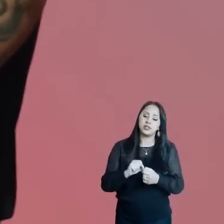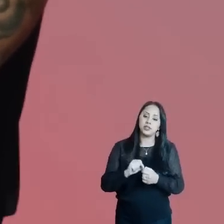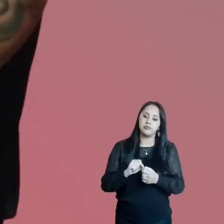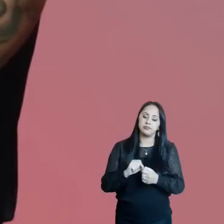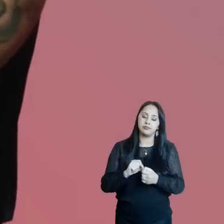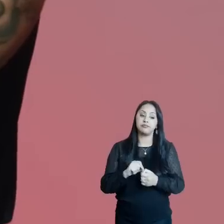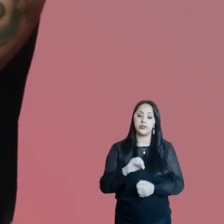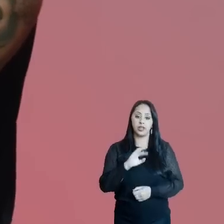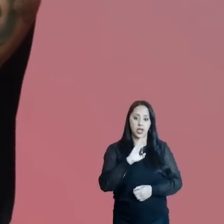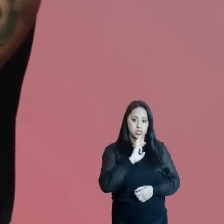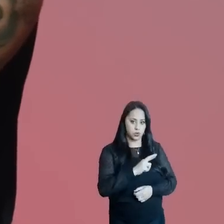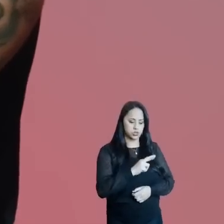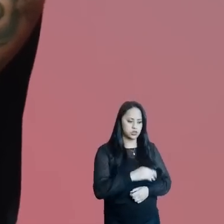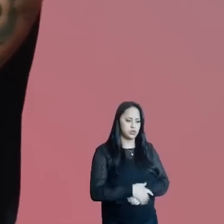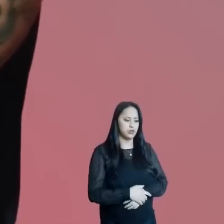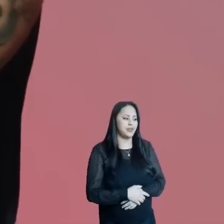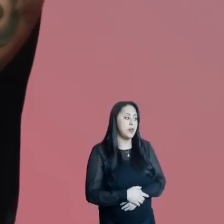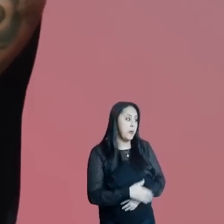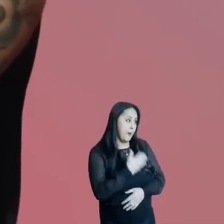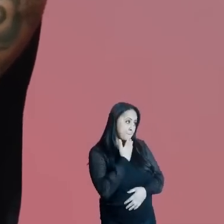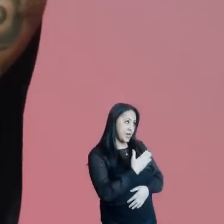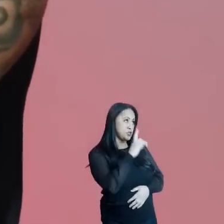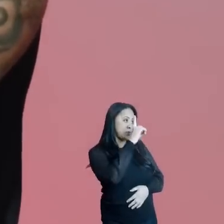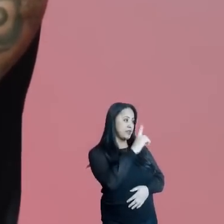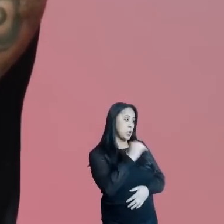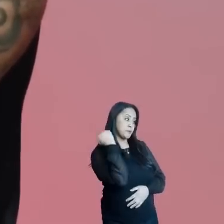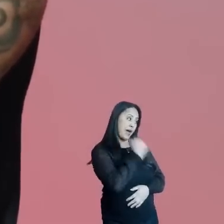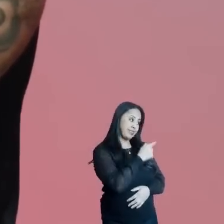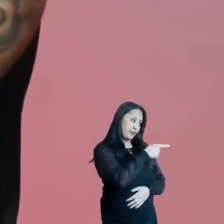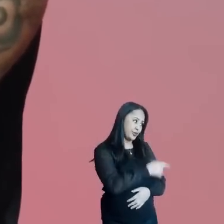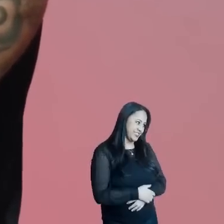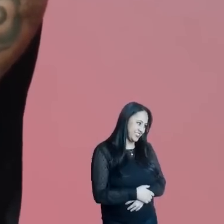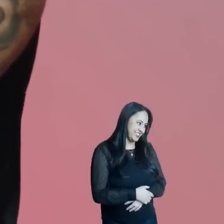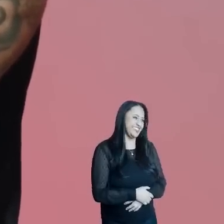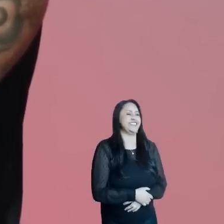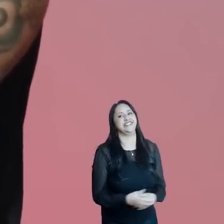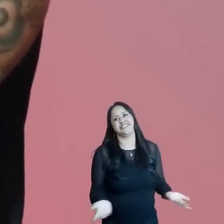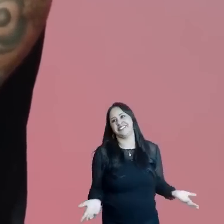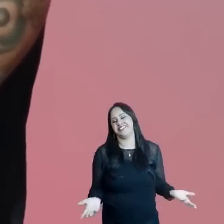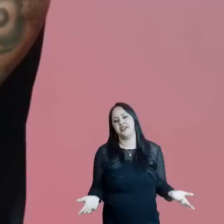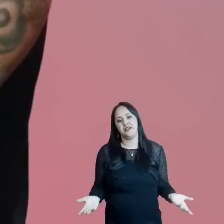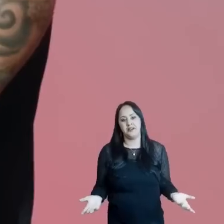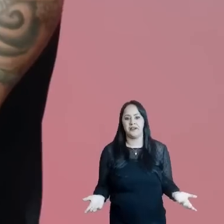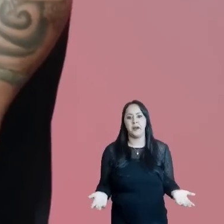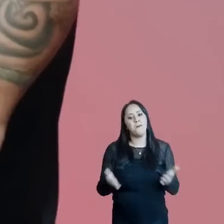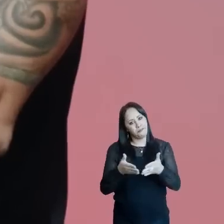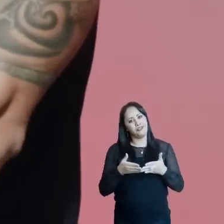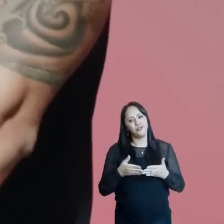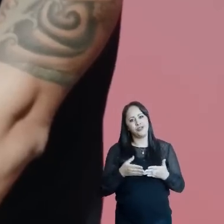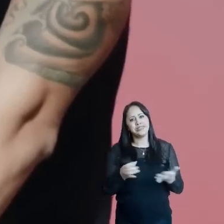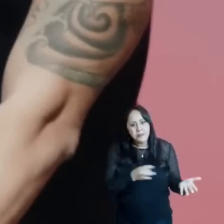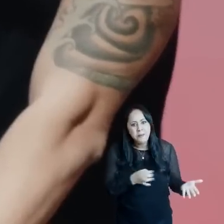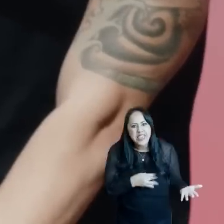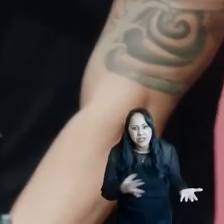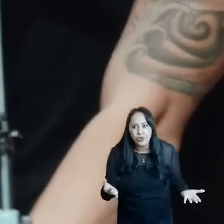É, pede Deus para te levar. Ô, gente, tem medo? Vai com